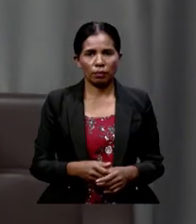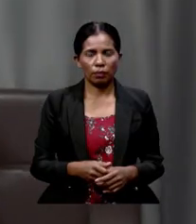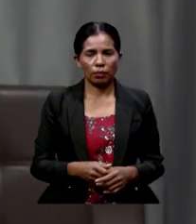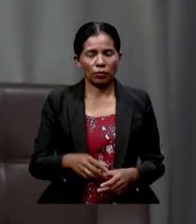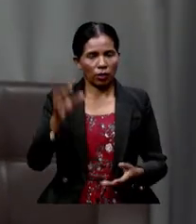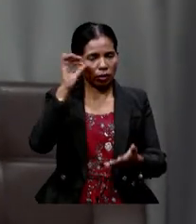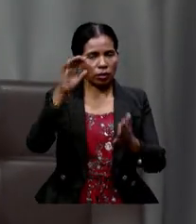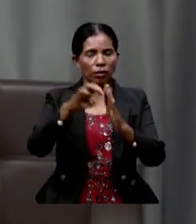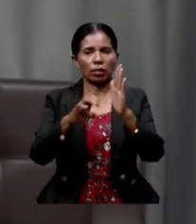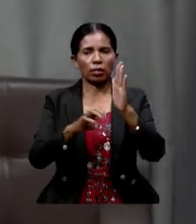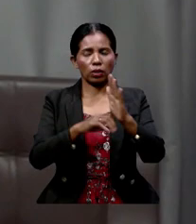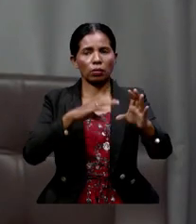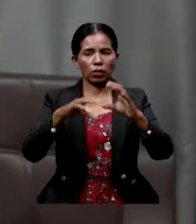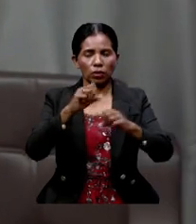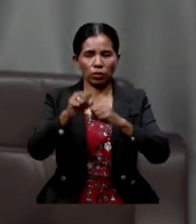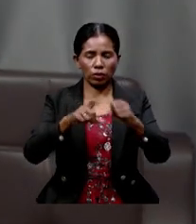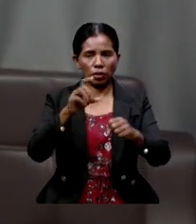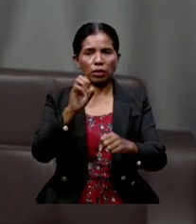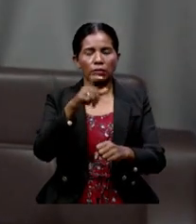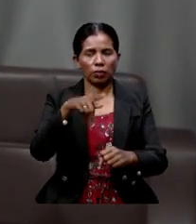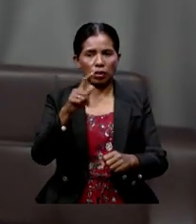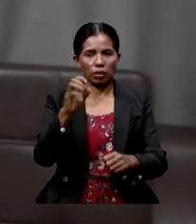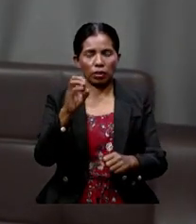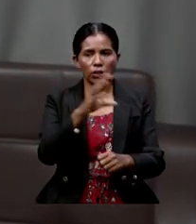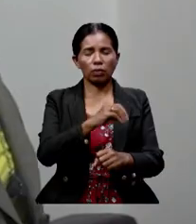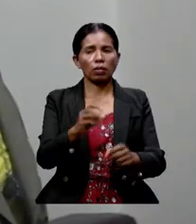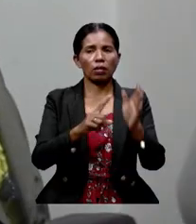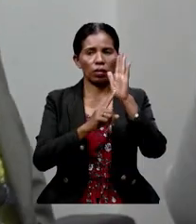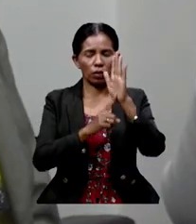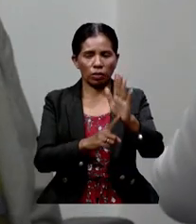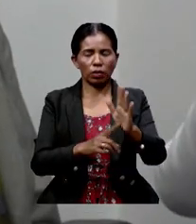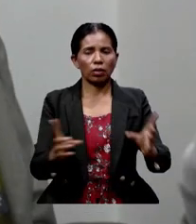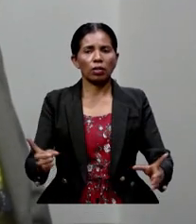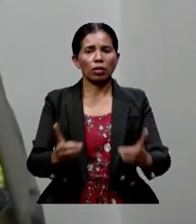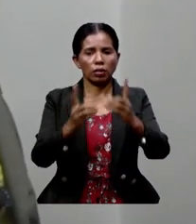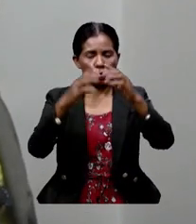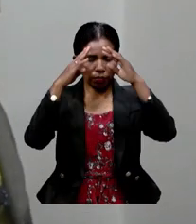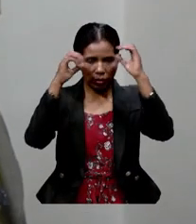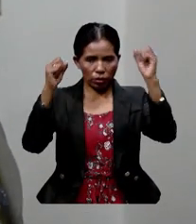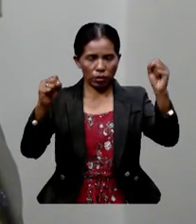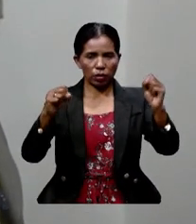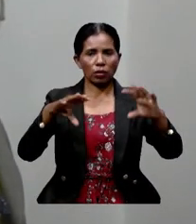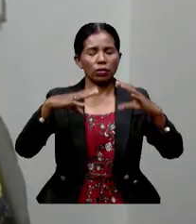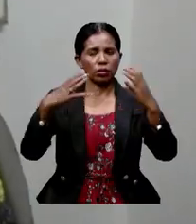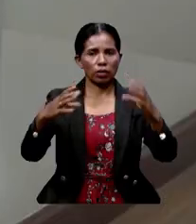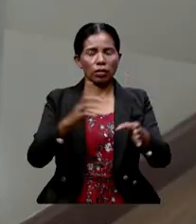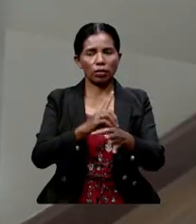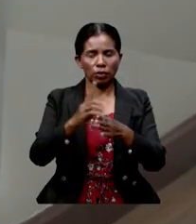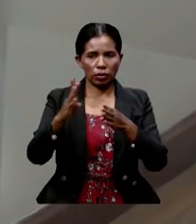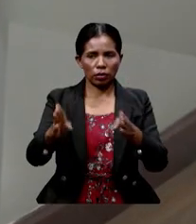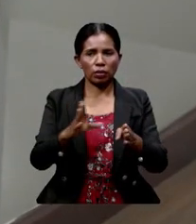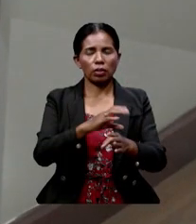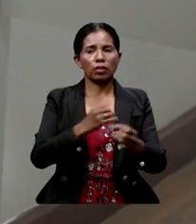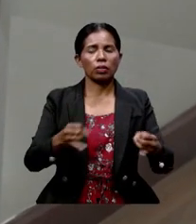Secretário de Estado de Comunicação Social, Espírito de Semenes, a tua questão, né? A foi em Assurumalo, o presidente do Conselho Diretivo Instituto